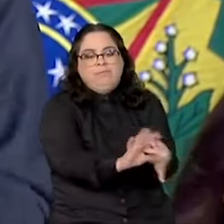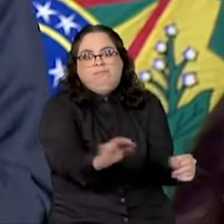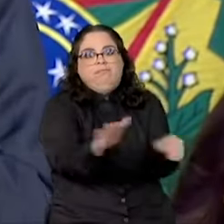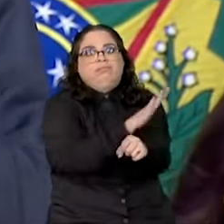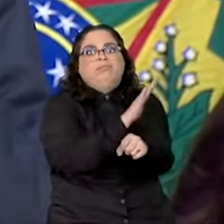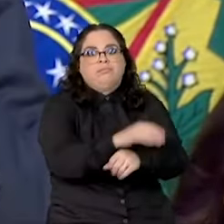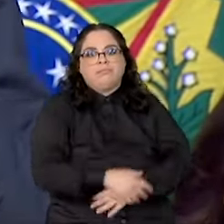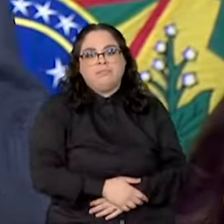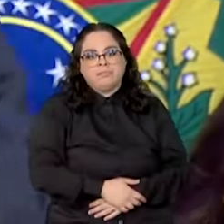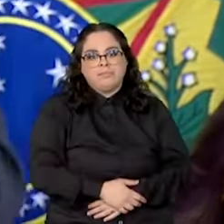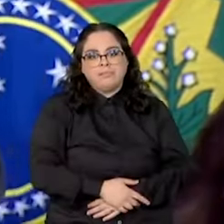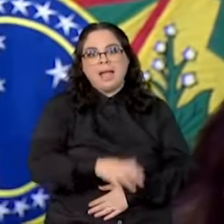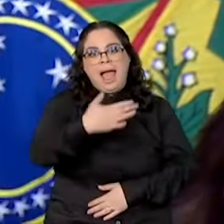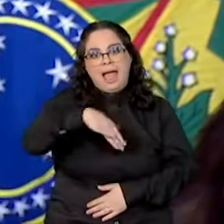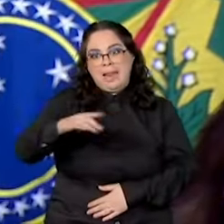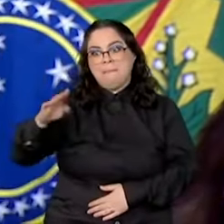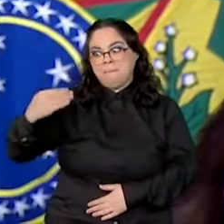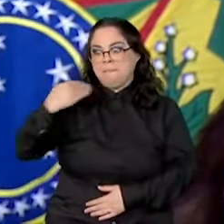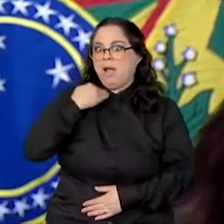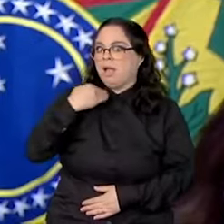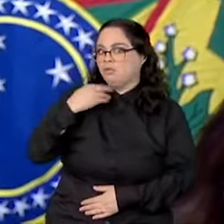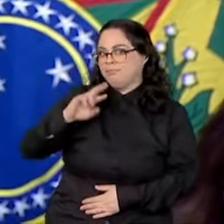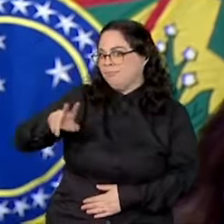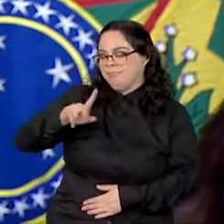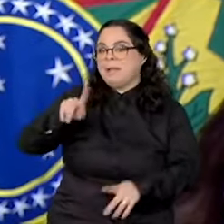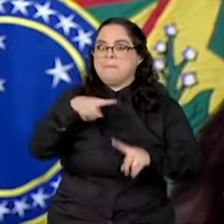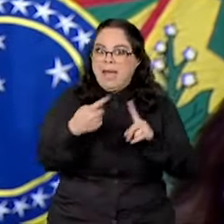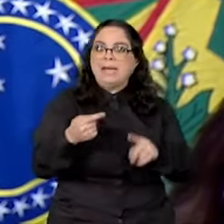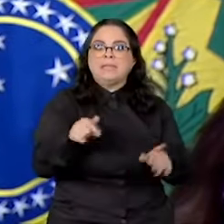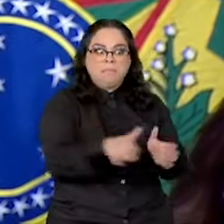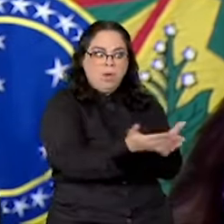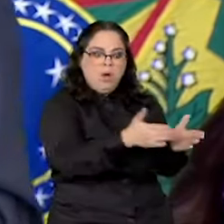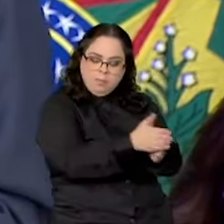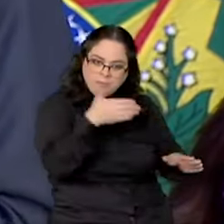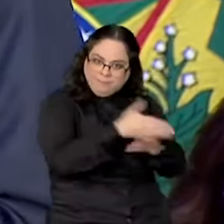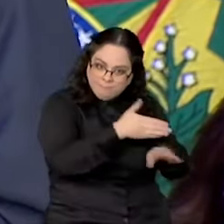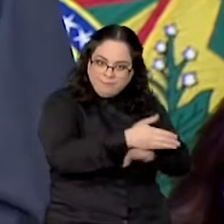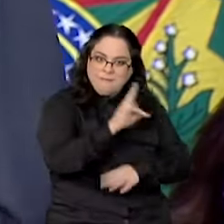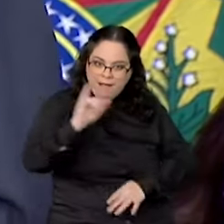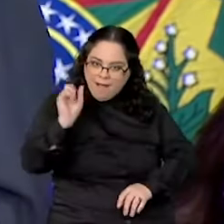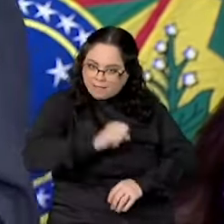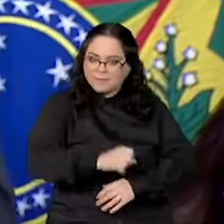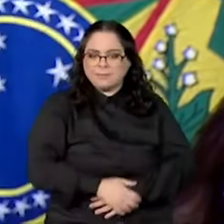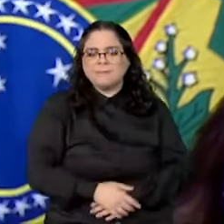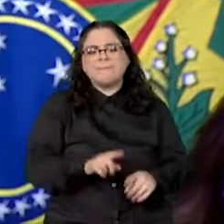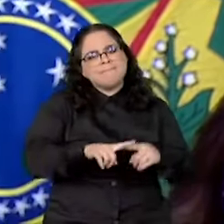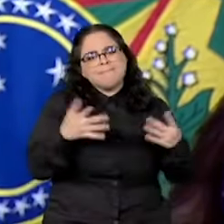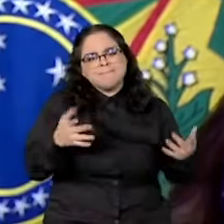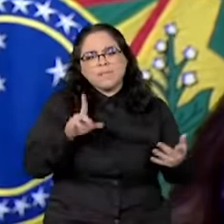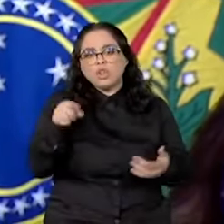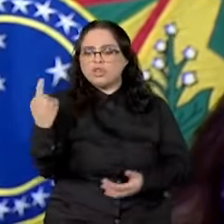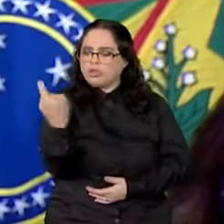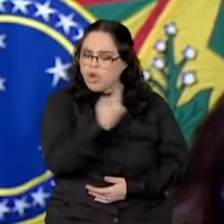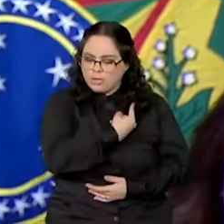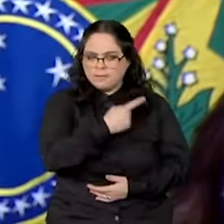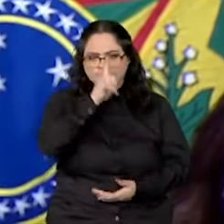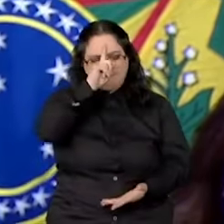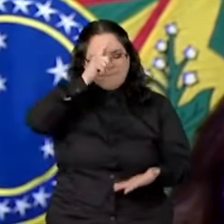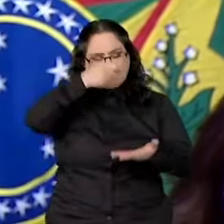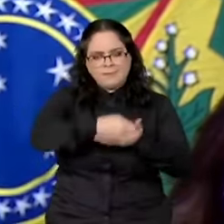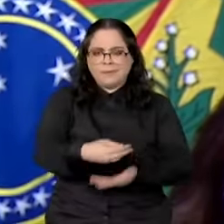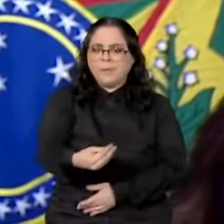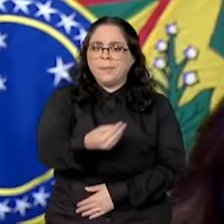A gente não vai em lugar de banqueiro, mas de pobre a gente vai muito. Então, é apenas você definir o que é o